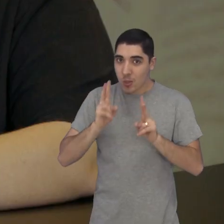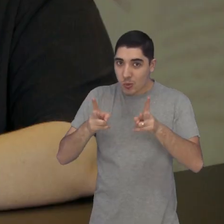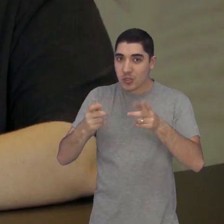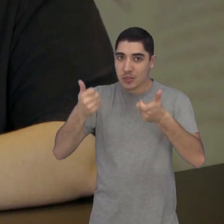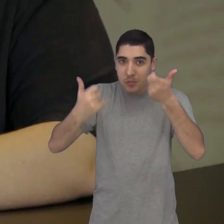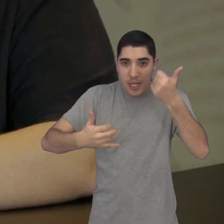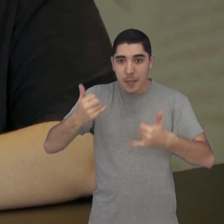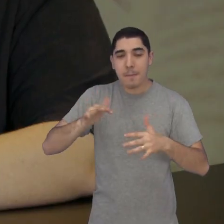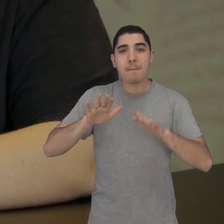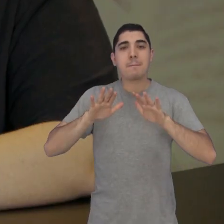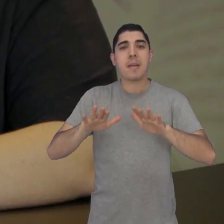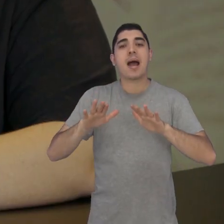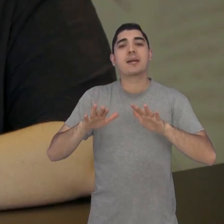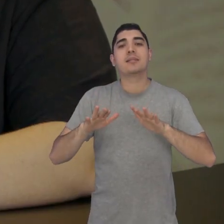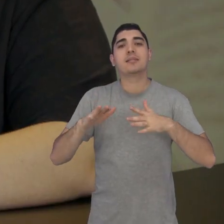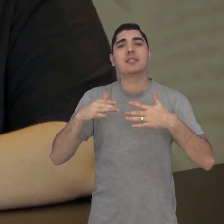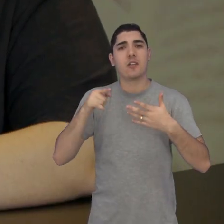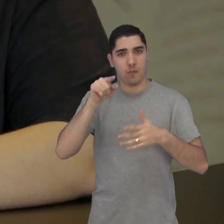frente, você